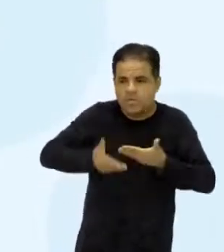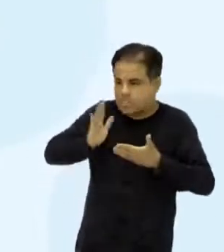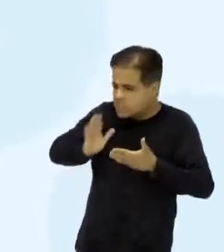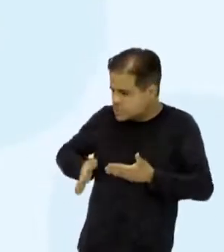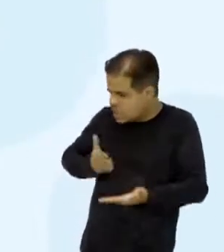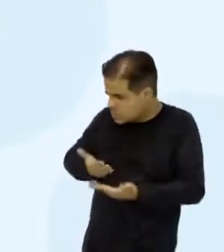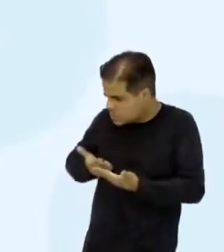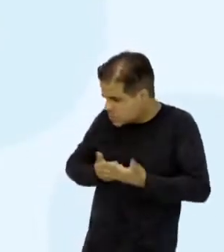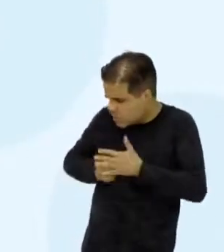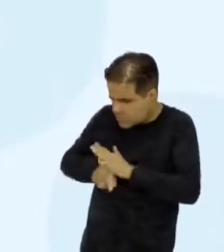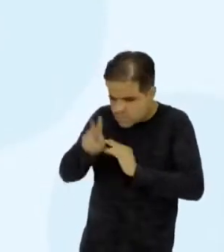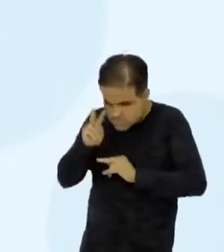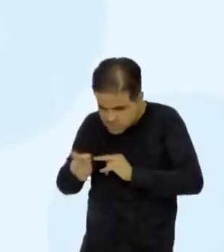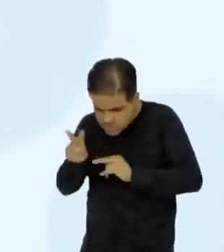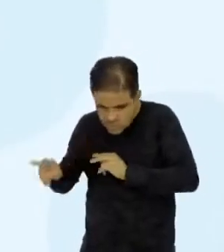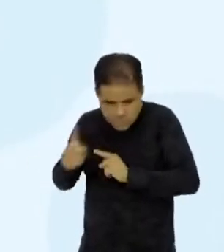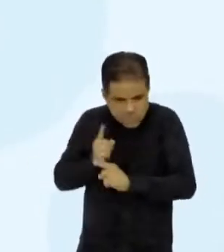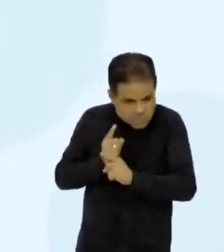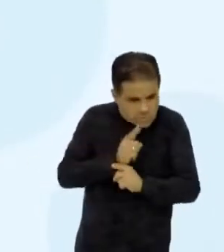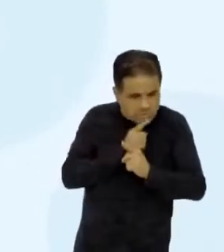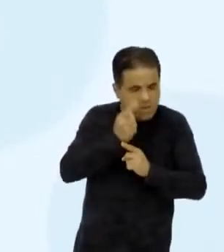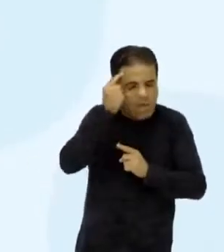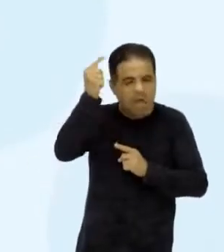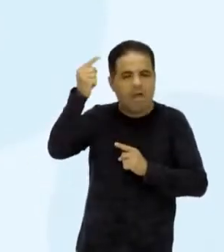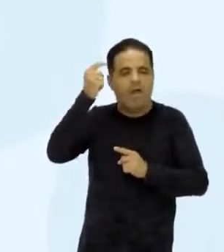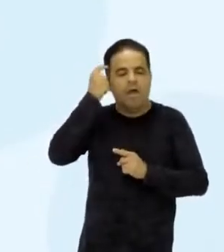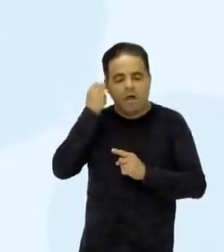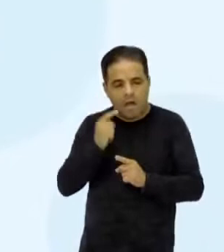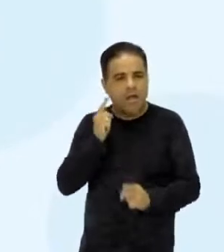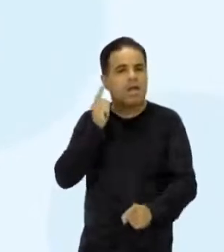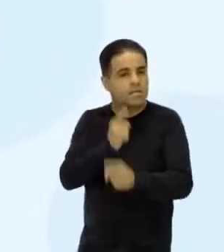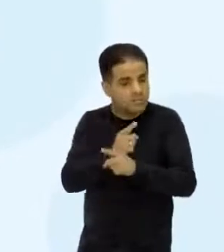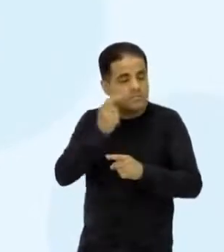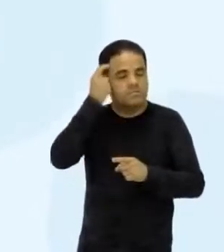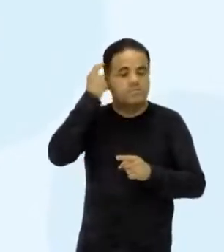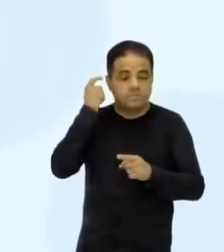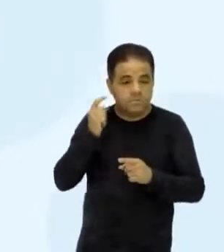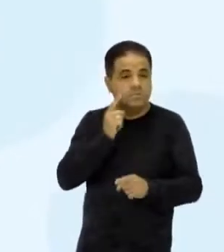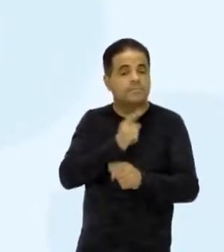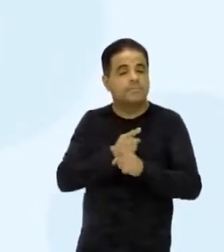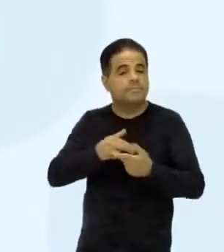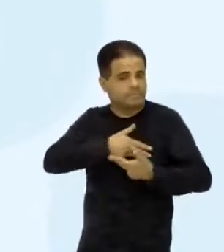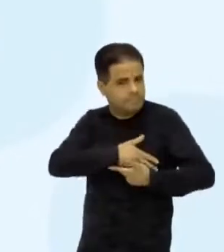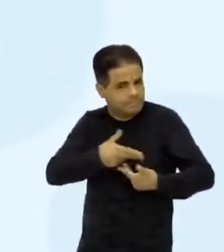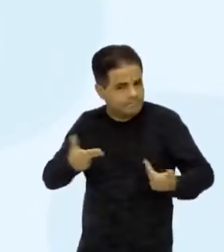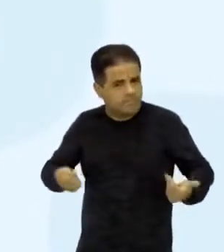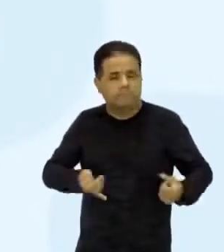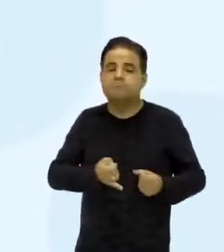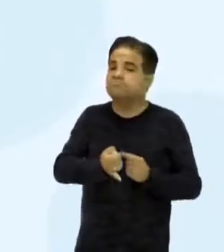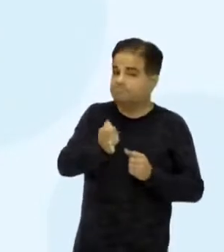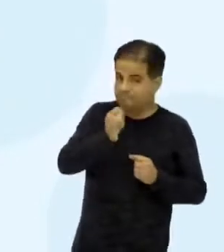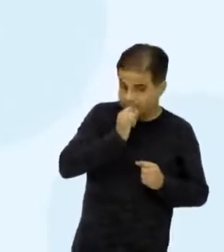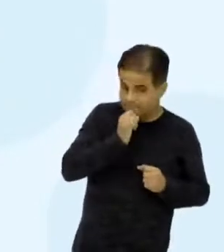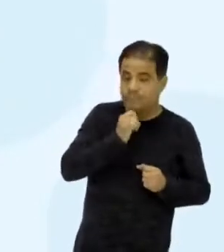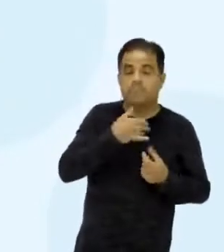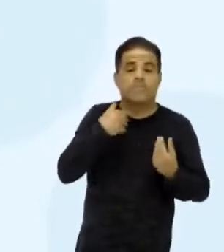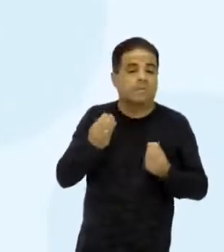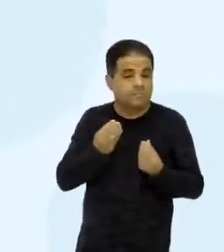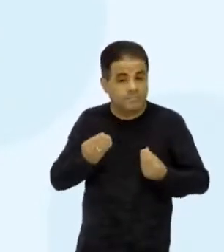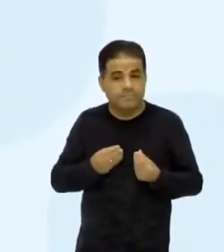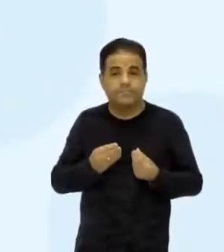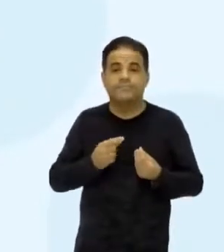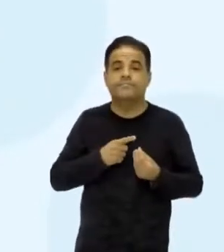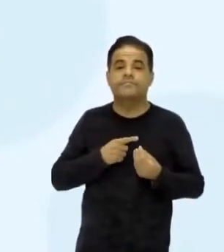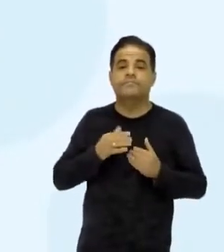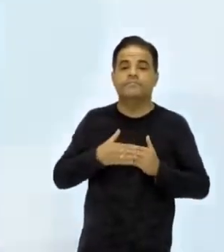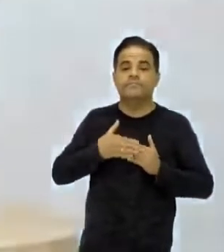já havia visto anteriormente. E aí ele conseguiu encontrar, inclusive, organismos, por exemplo, como o dragão